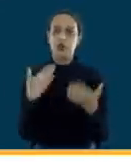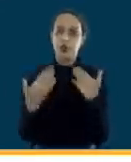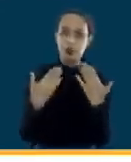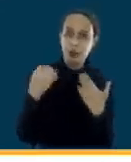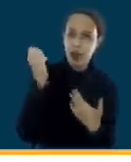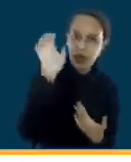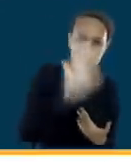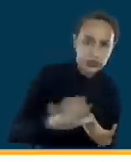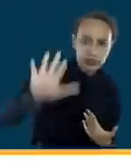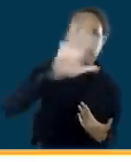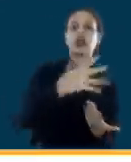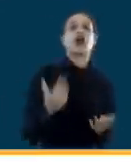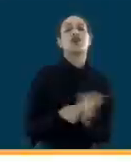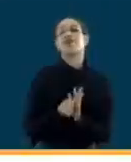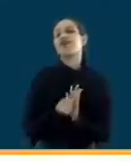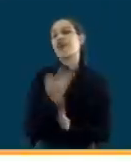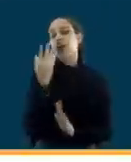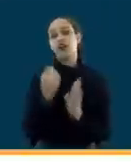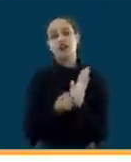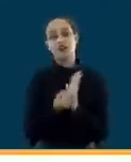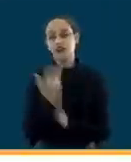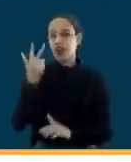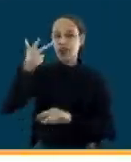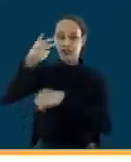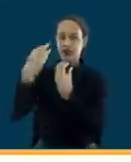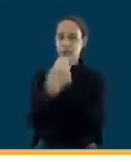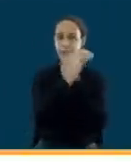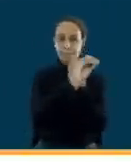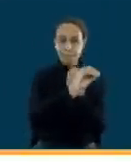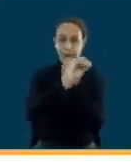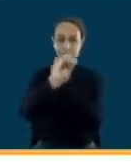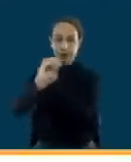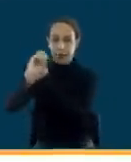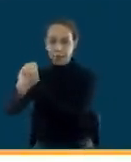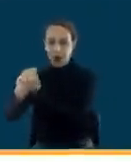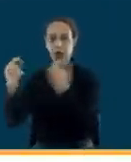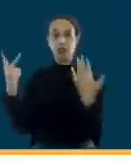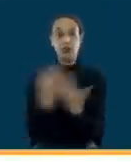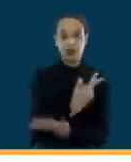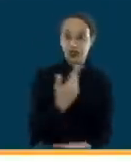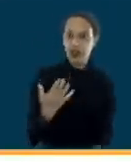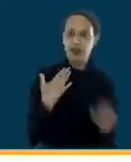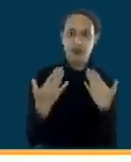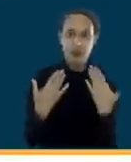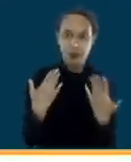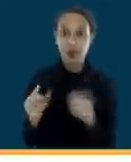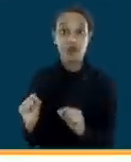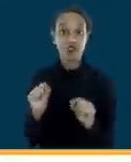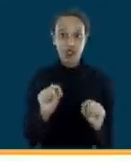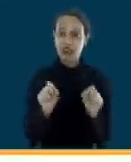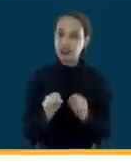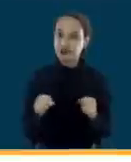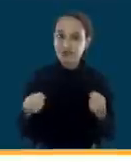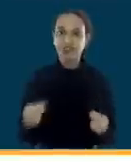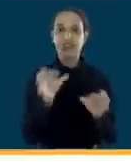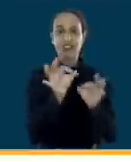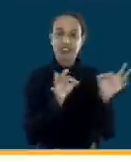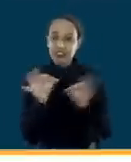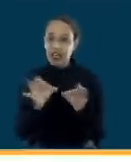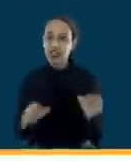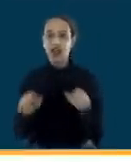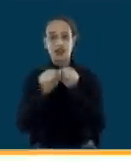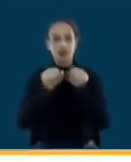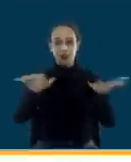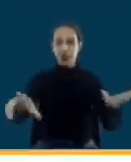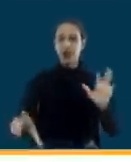de dezenas, centenas de webconferências, encontros, debates. Vale dizer que esse esforço de formulação e de multiplicação da